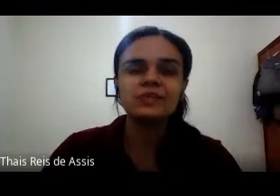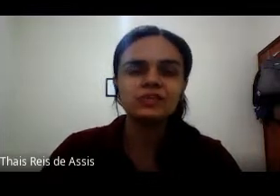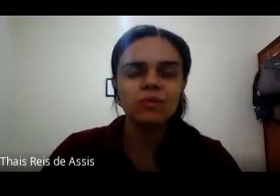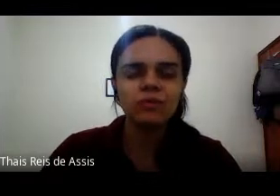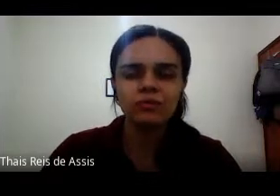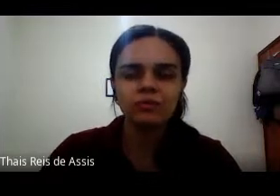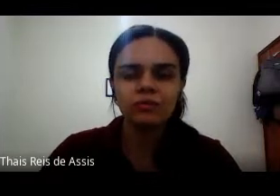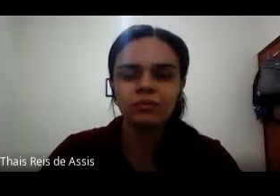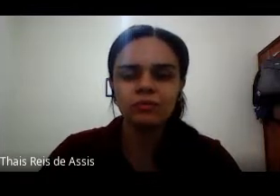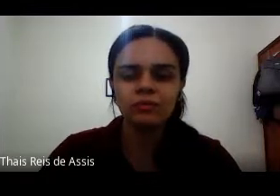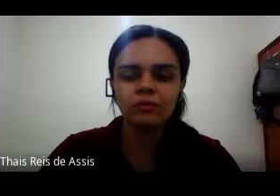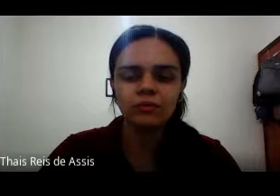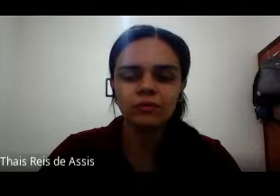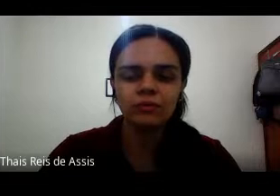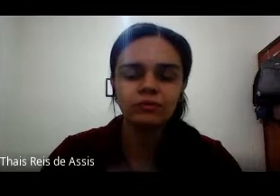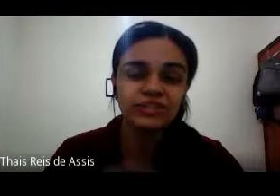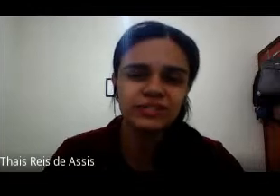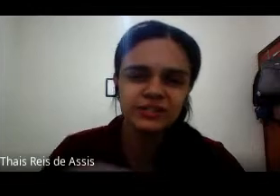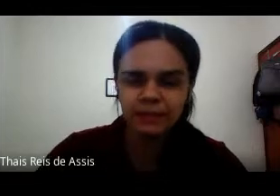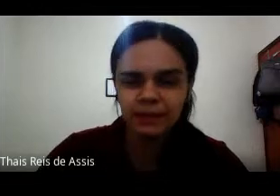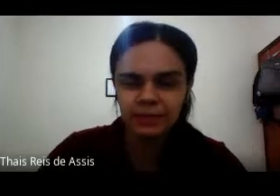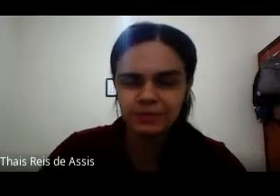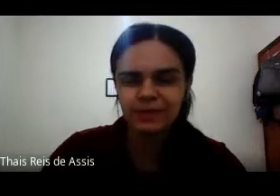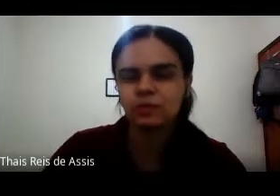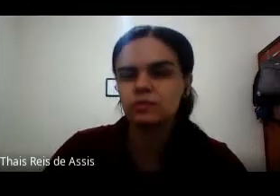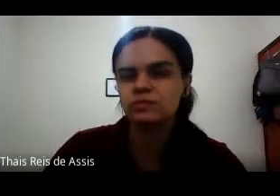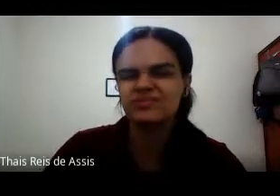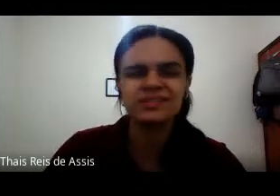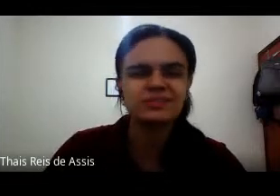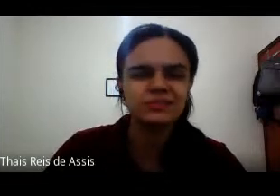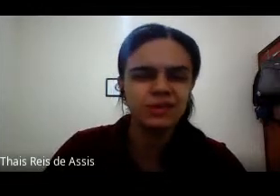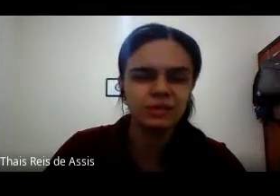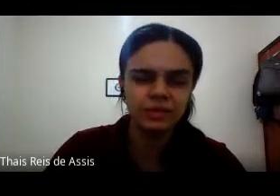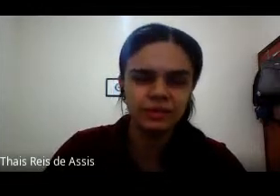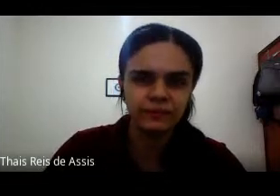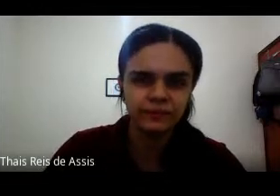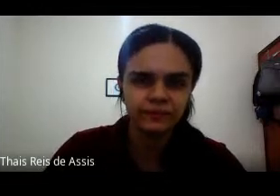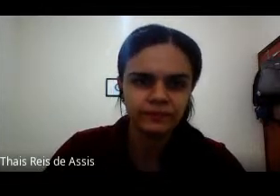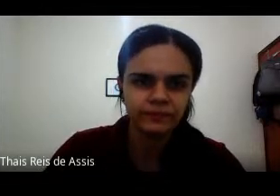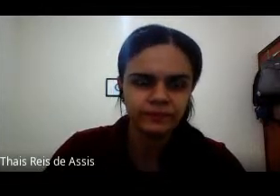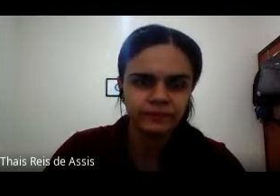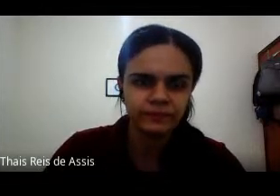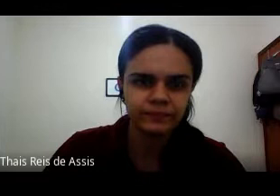fazer isso com um distanciamento respeitoso. Não sei se vocês conseguiram me entender.